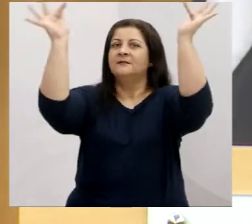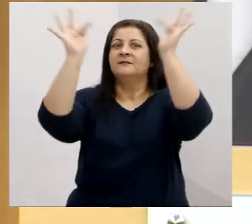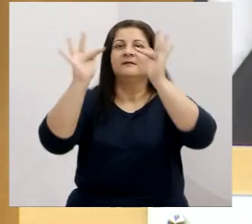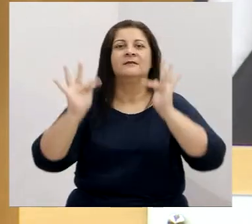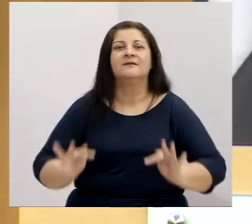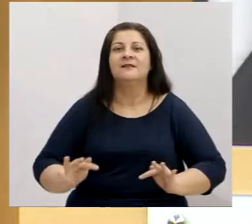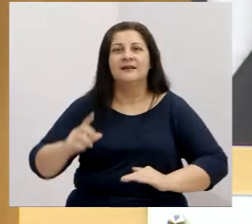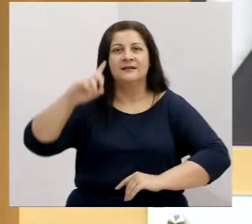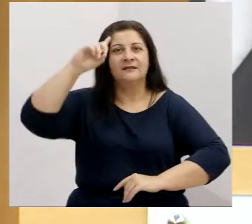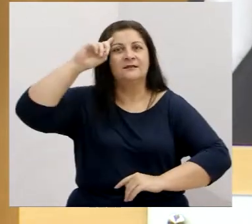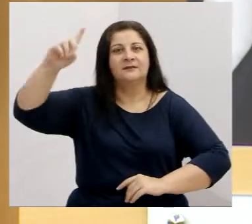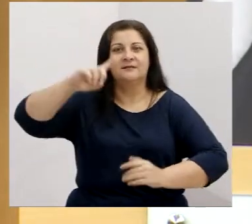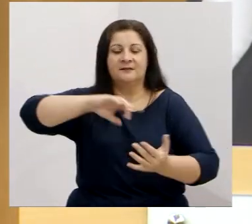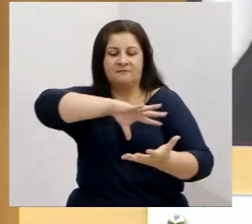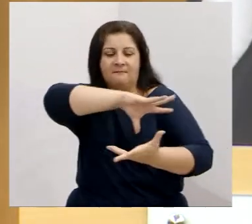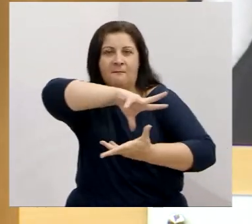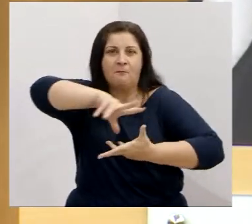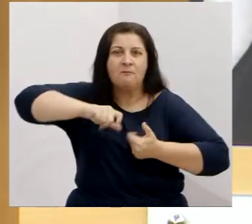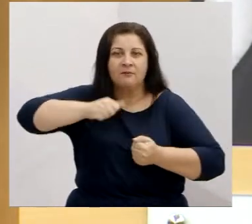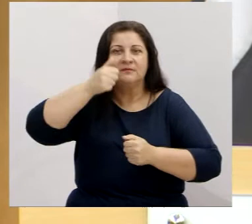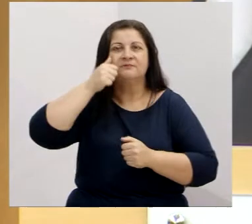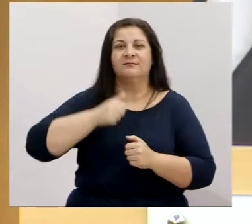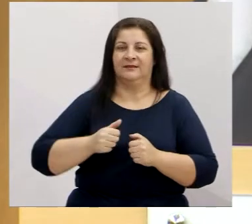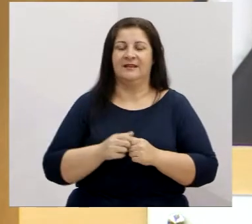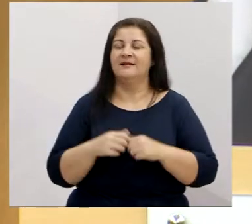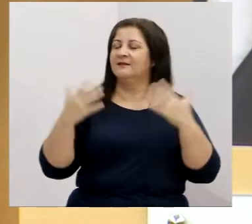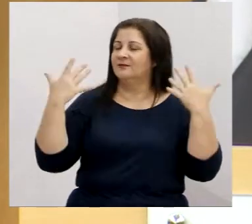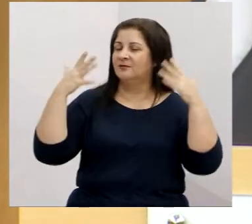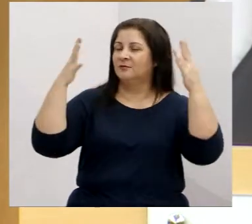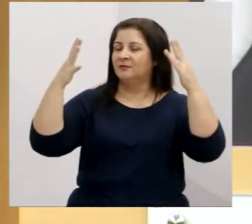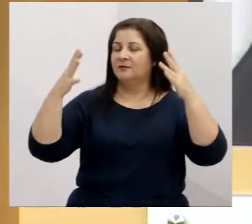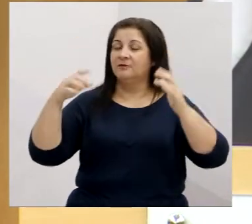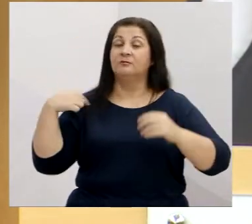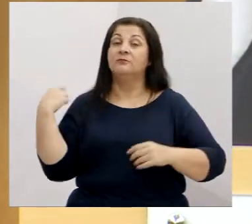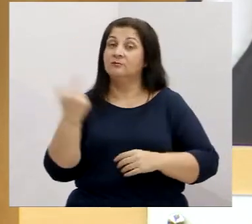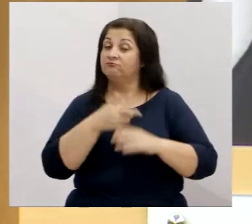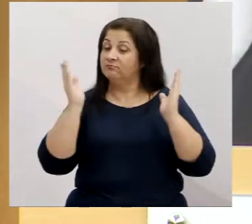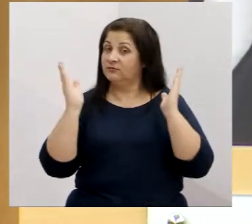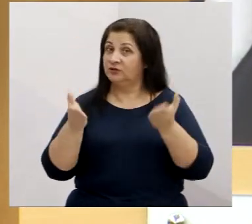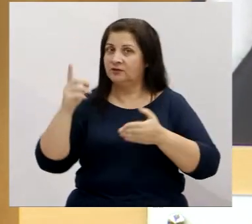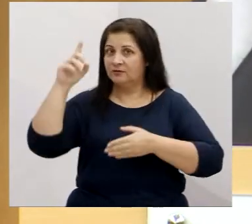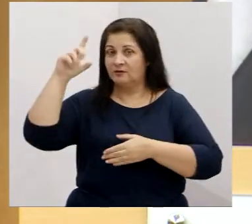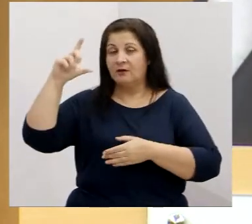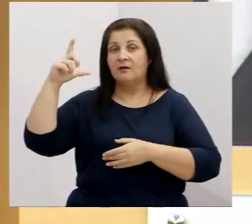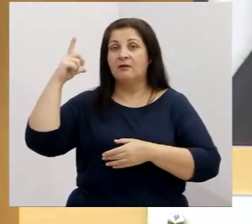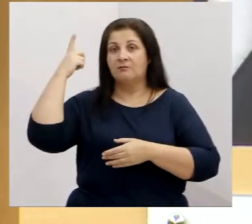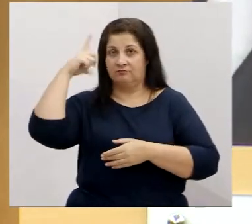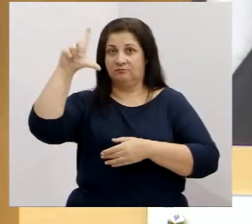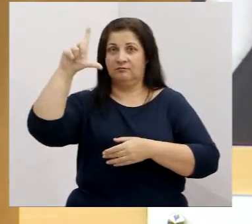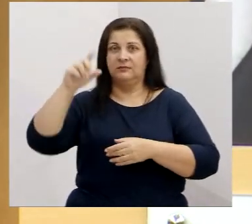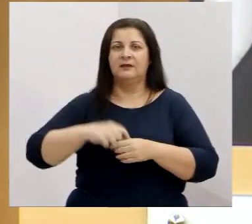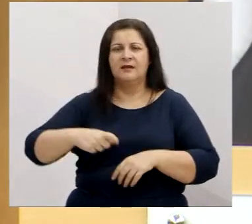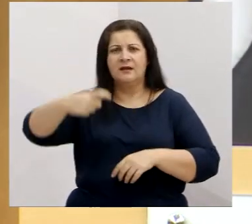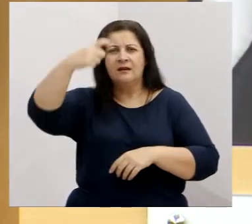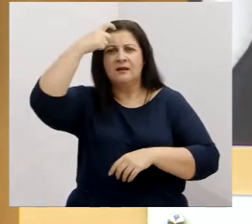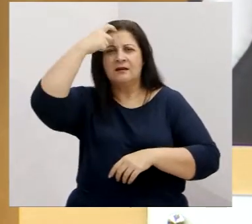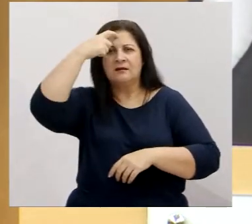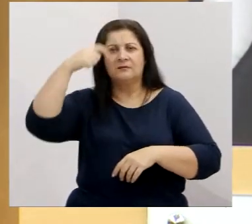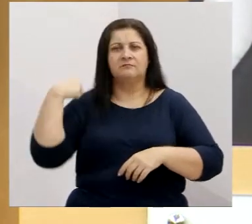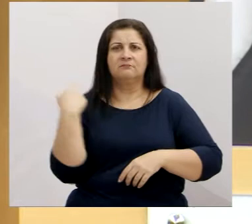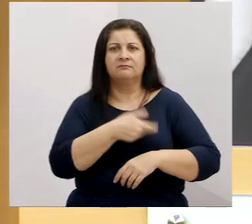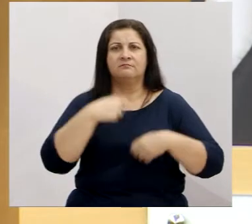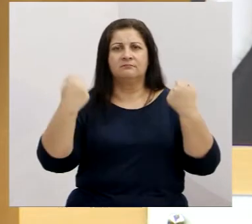Internacional da Mulher comemorando o que já alcançamos com a consciência de quando ainda